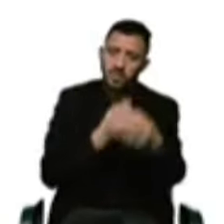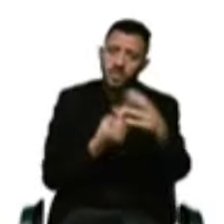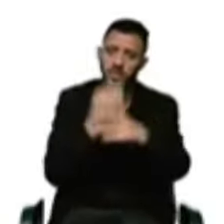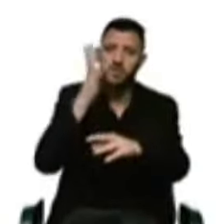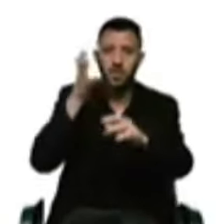família tá bom